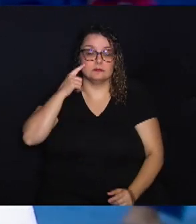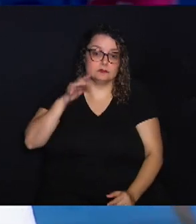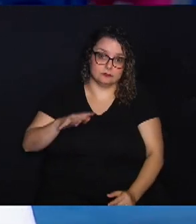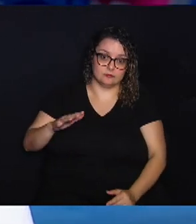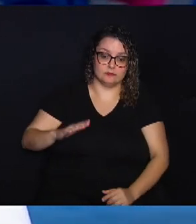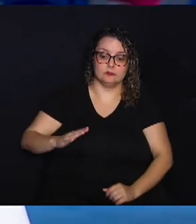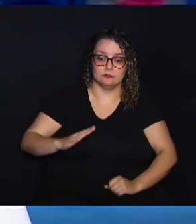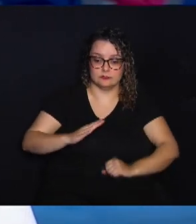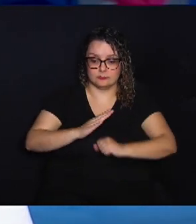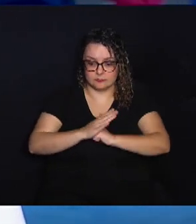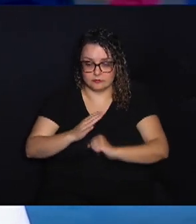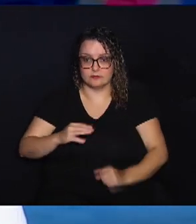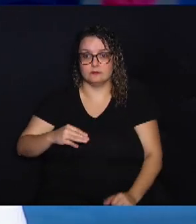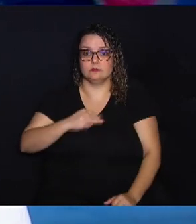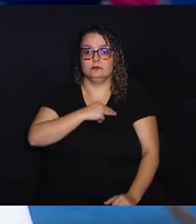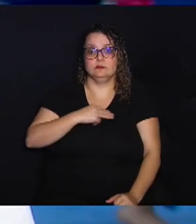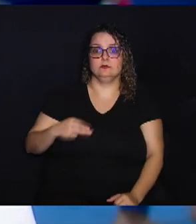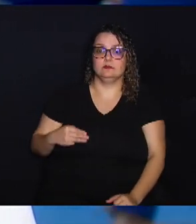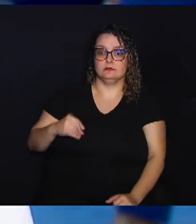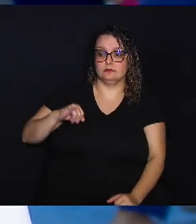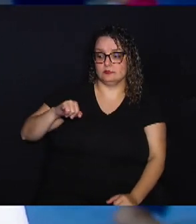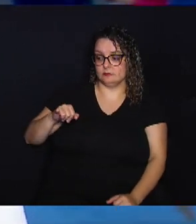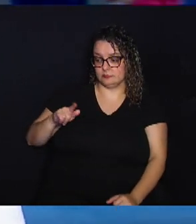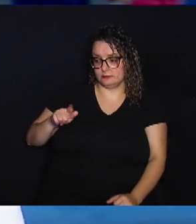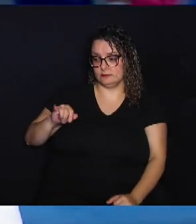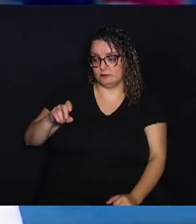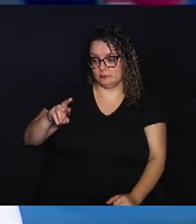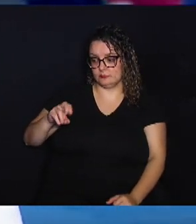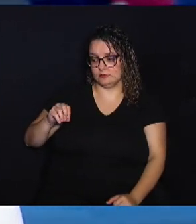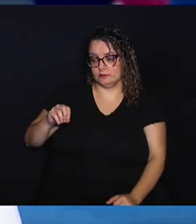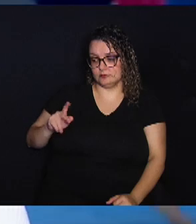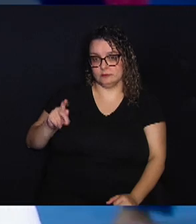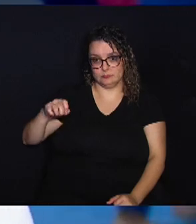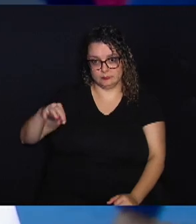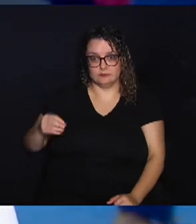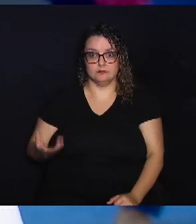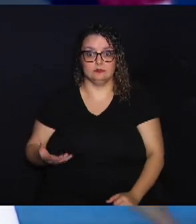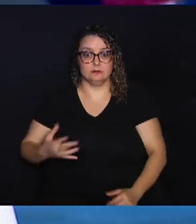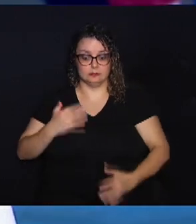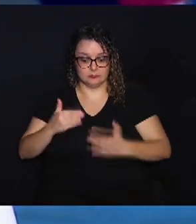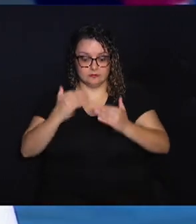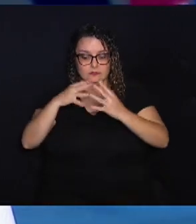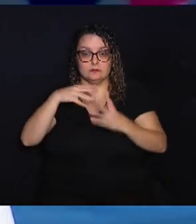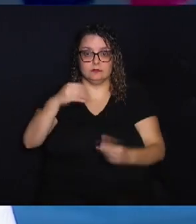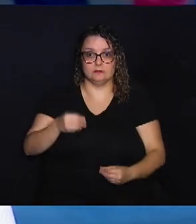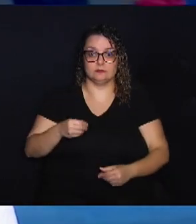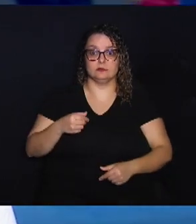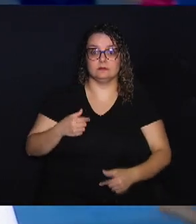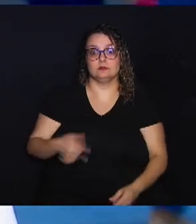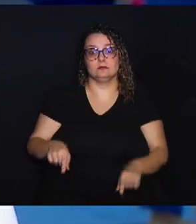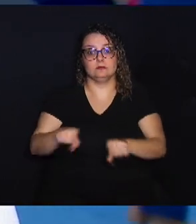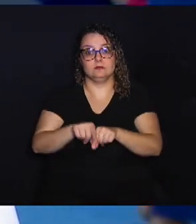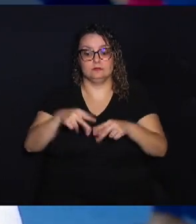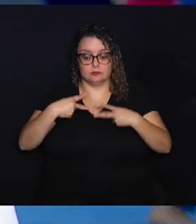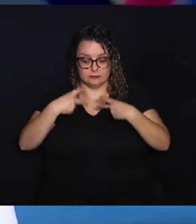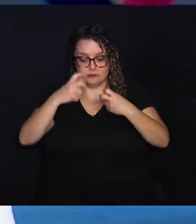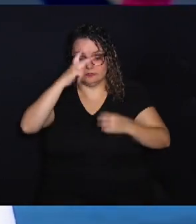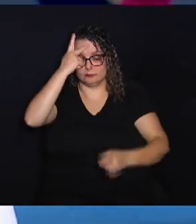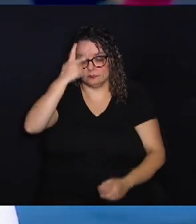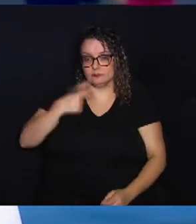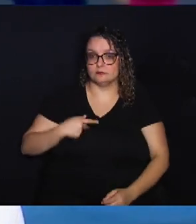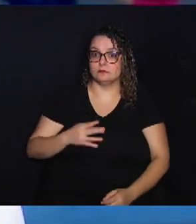mestre Jigoro Kano. Então, a gente se desenvolver espiritualmente, trabalhar a questão do autoconhecimento, também